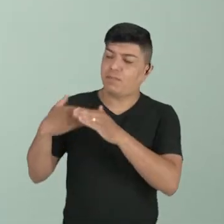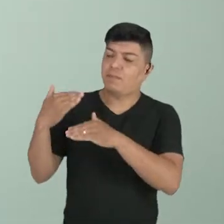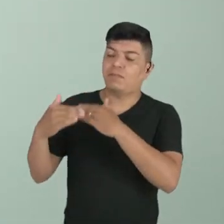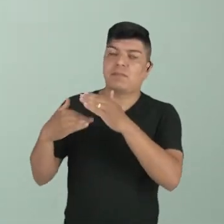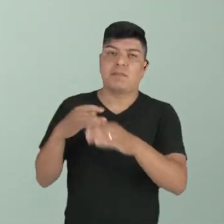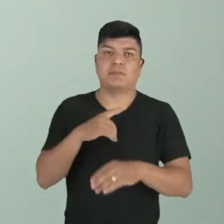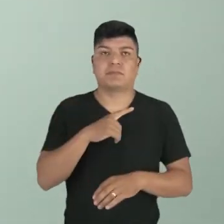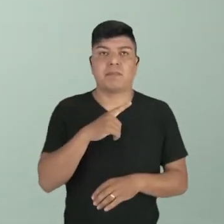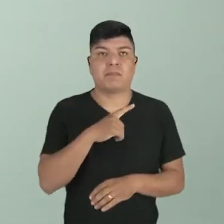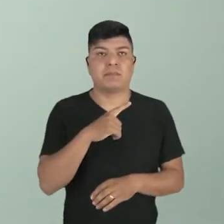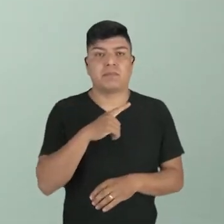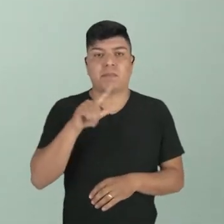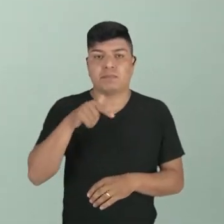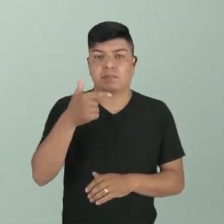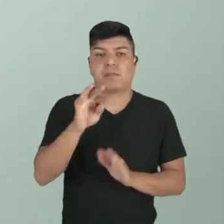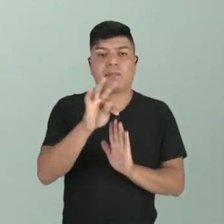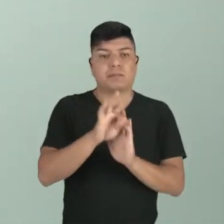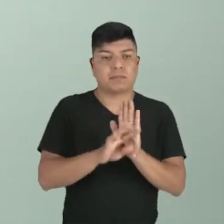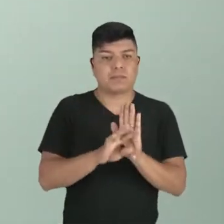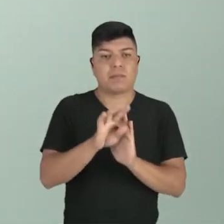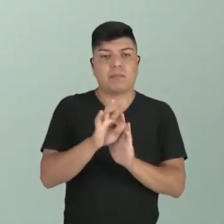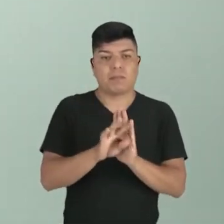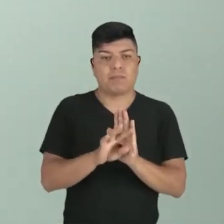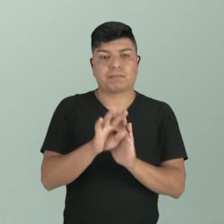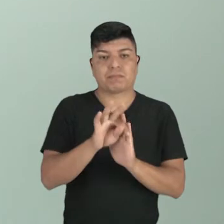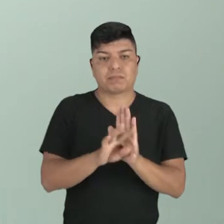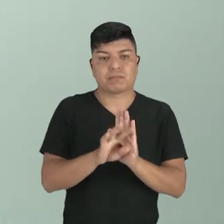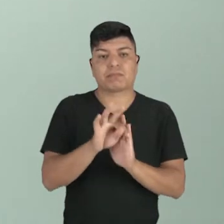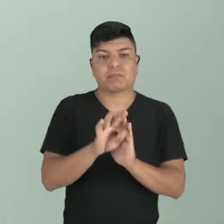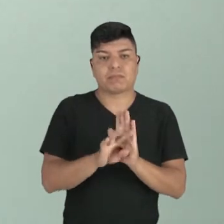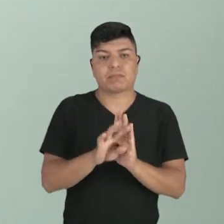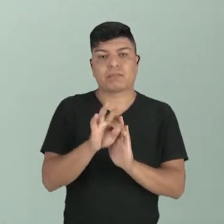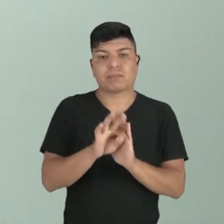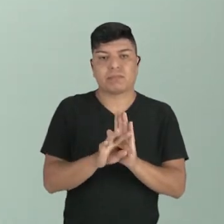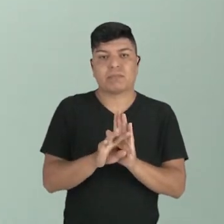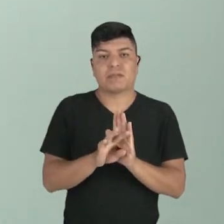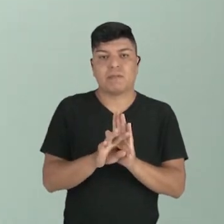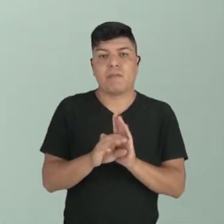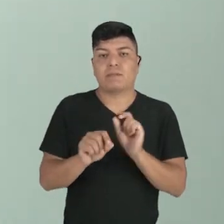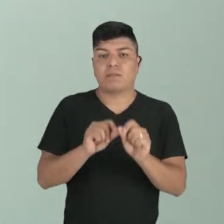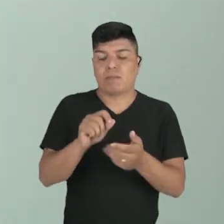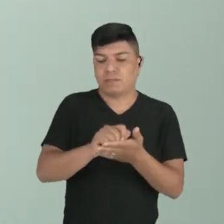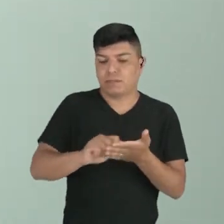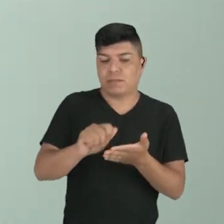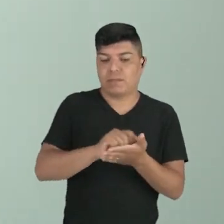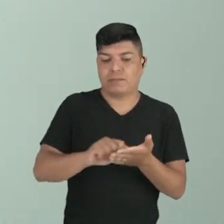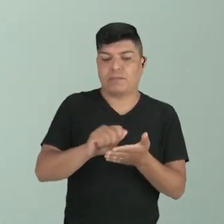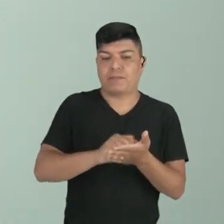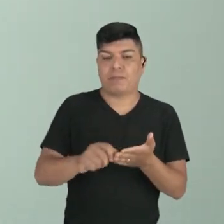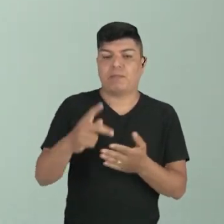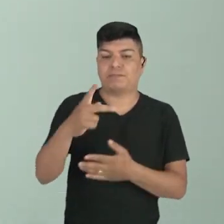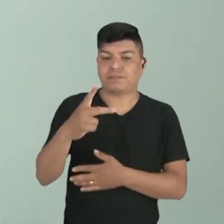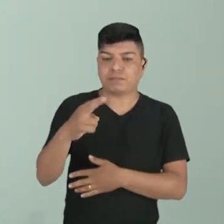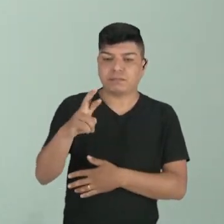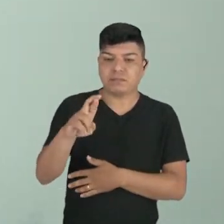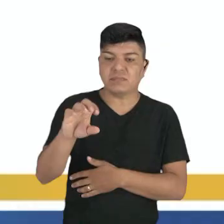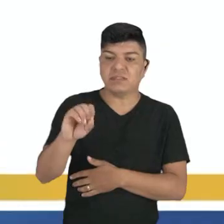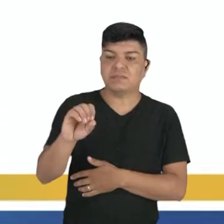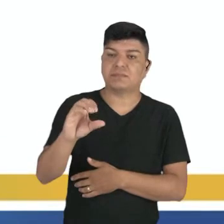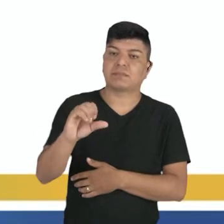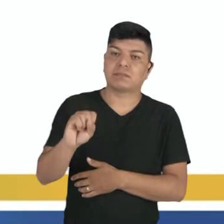passou a existir outros tipos de texto, tá? Como essas novelas de cavalaria, já era escrito em prosa, né, por